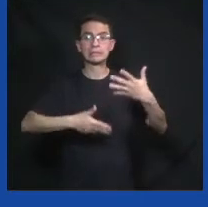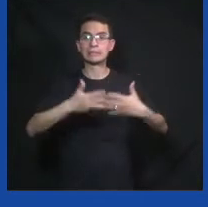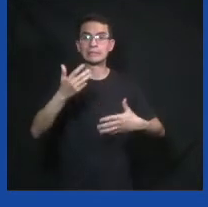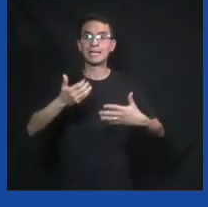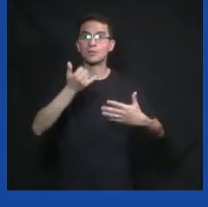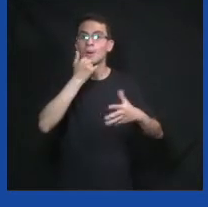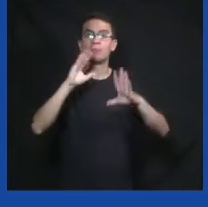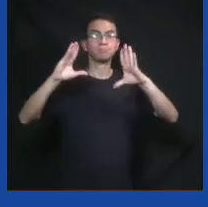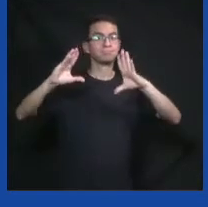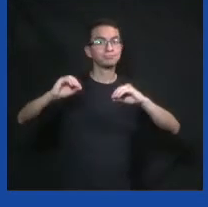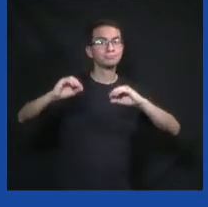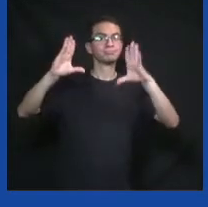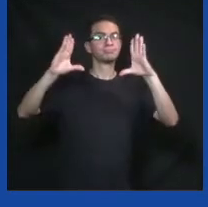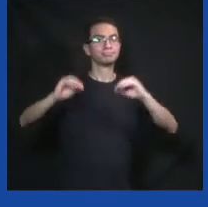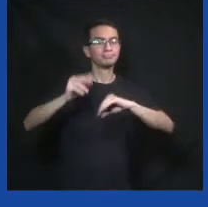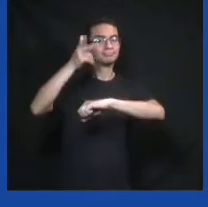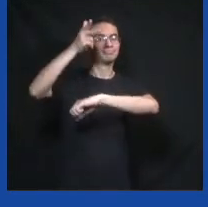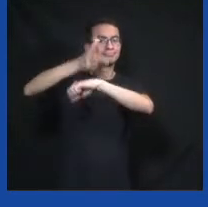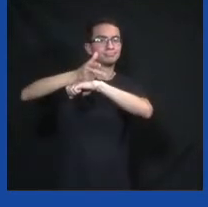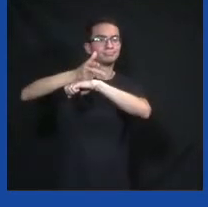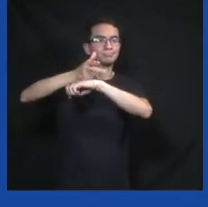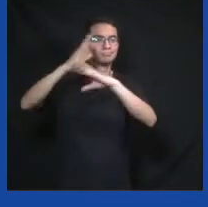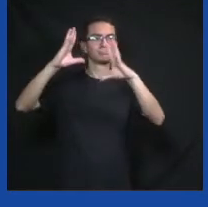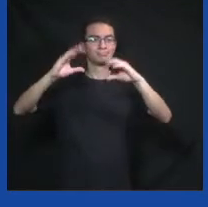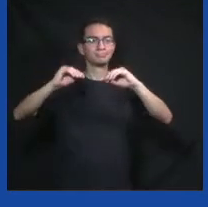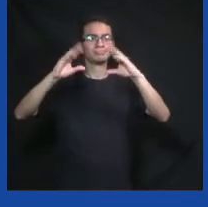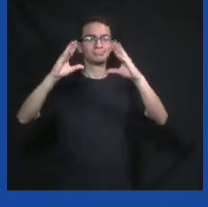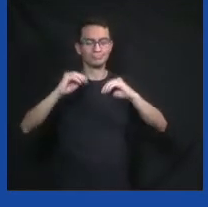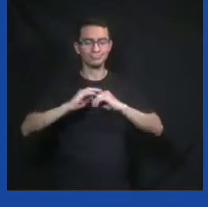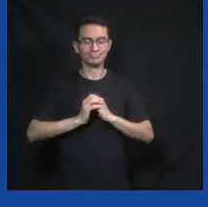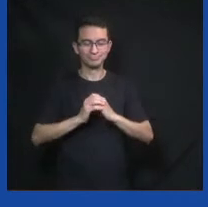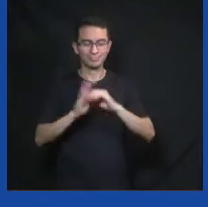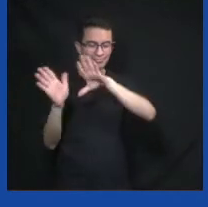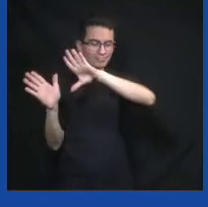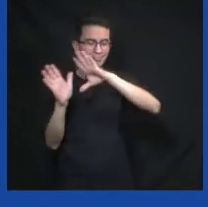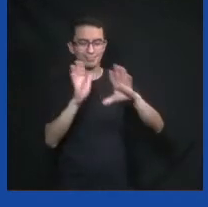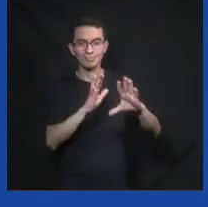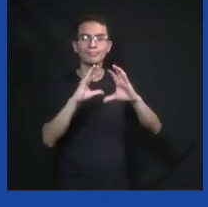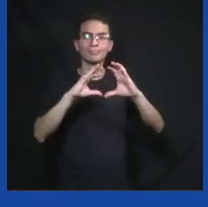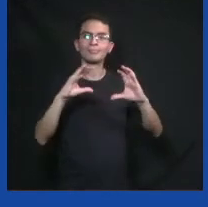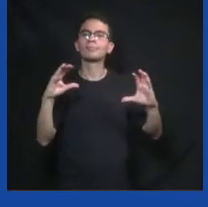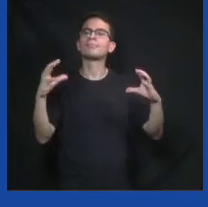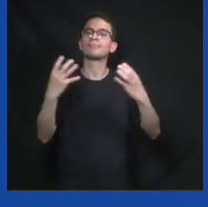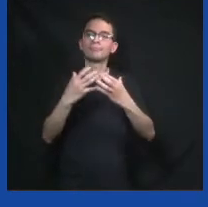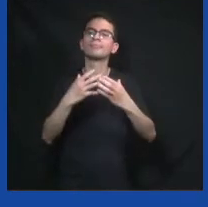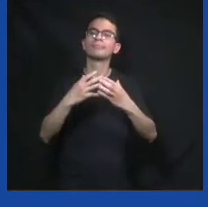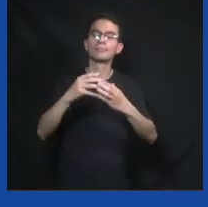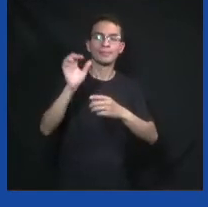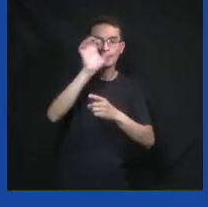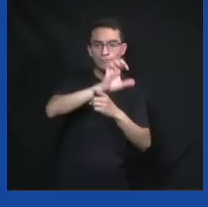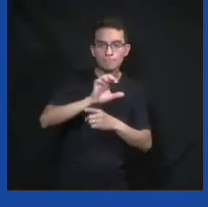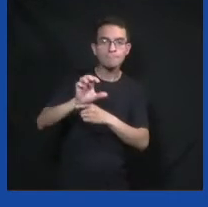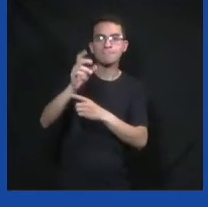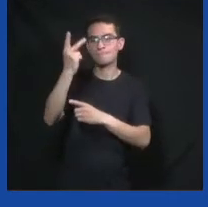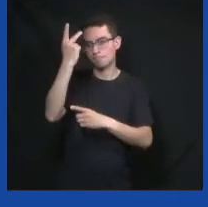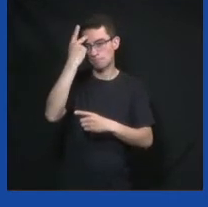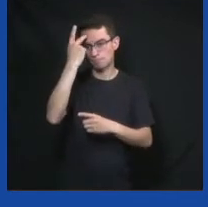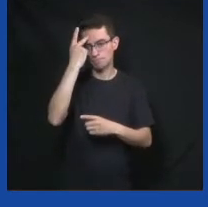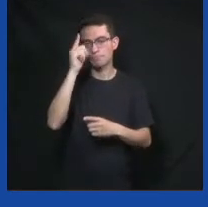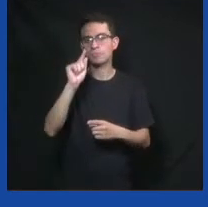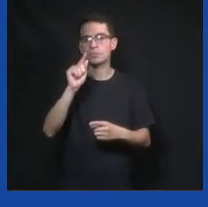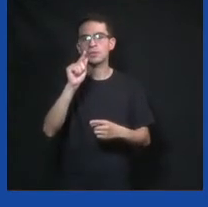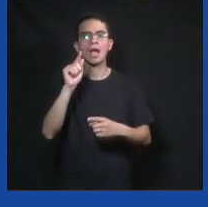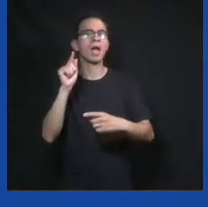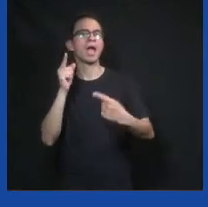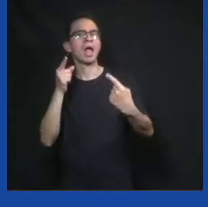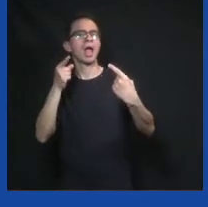perdoem, mas é só porque a Câmara Municipal de São Paulo lançou recentemente uma cartilha voltada ao combate às fake news, Daniela.